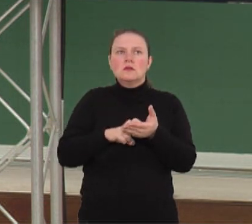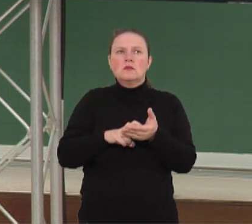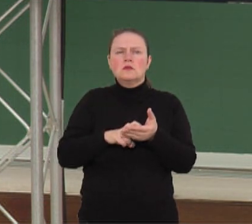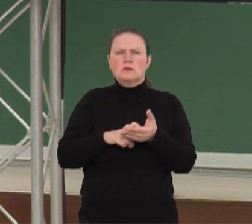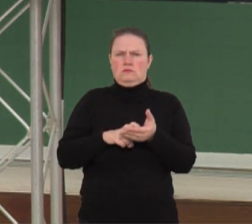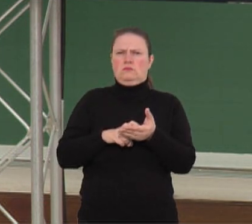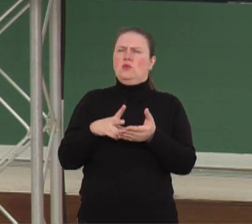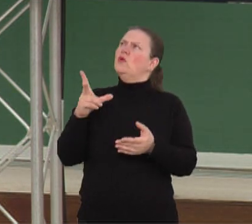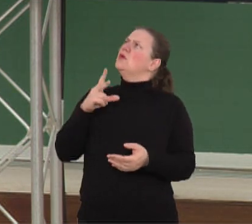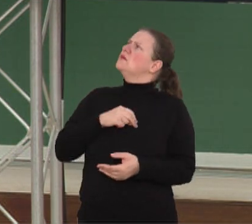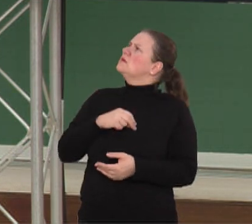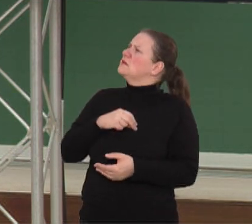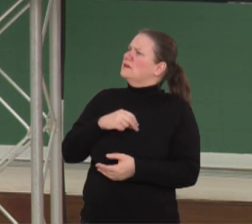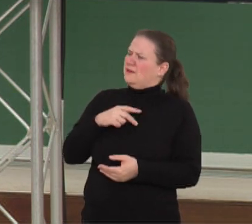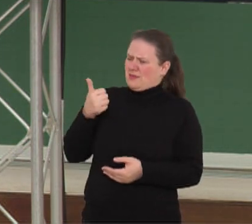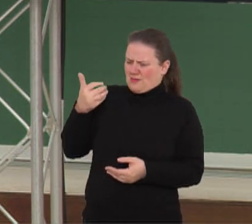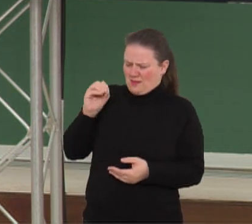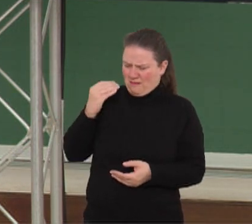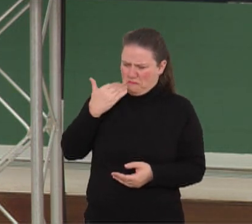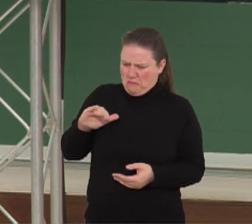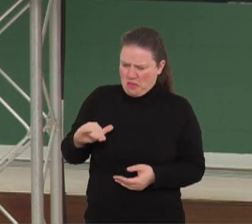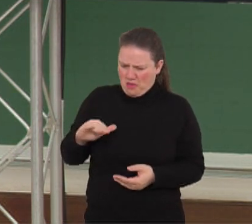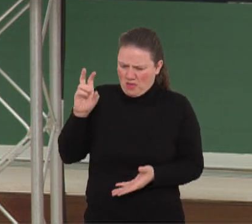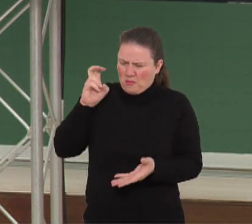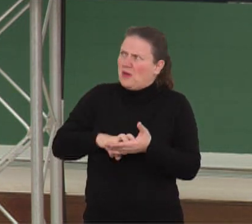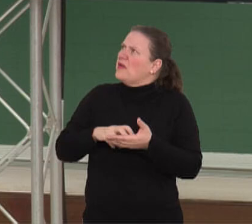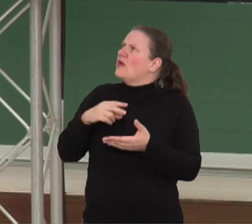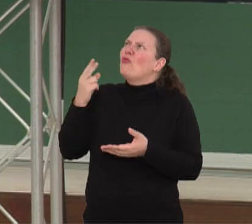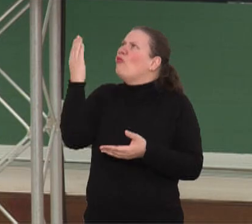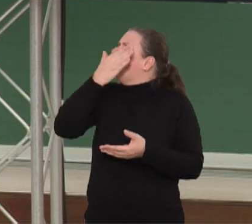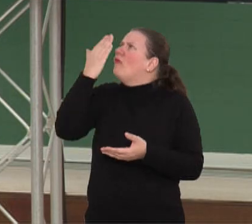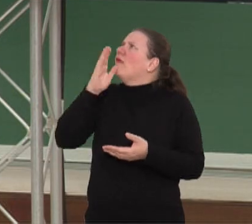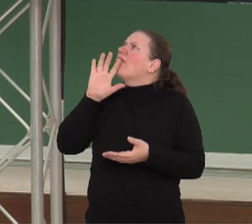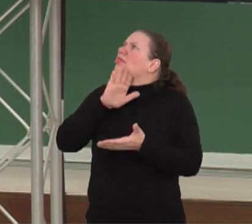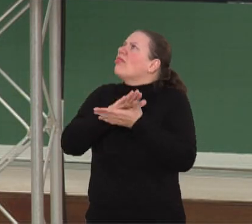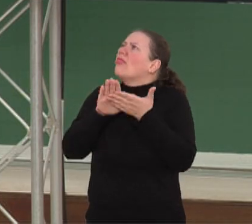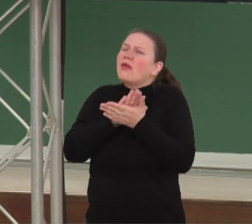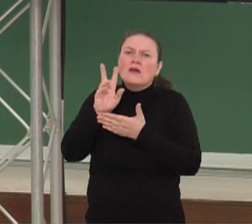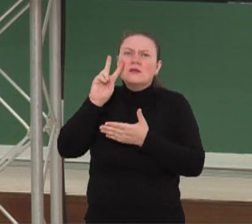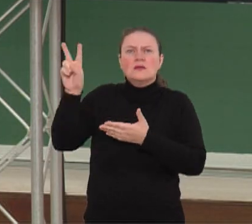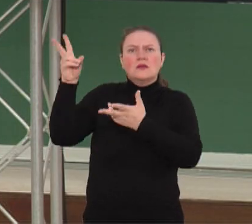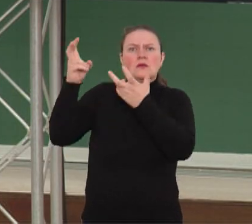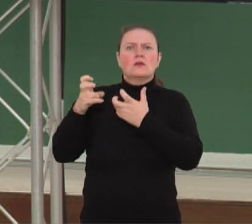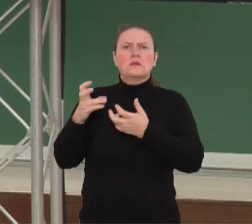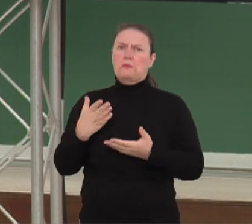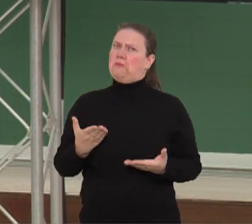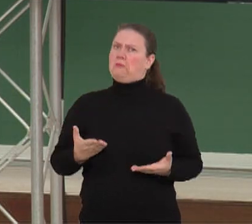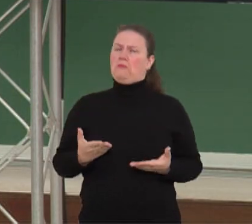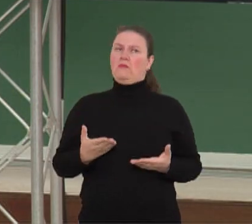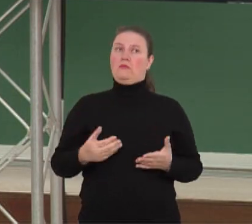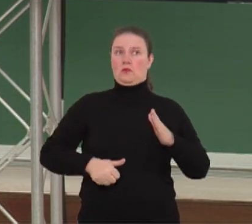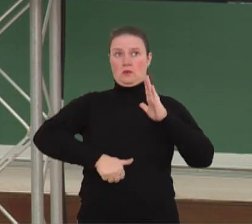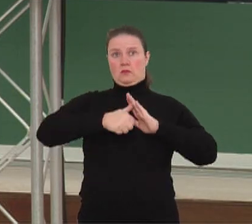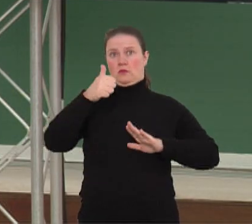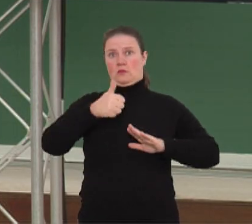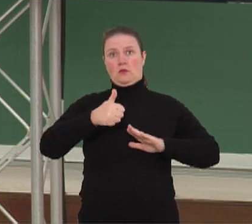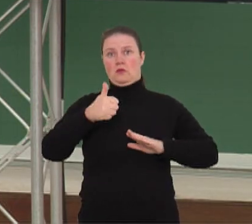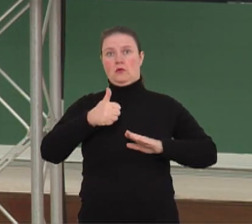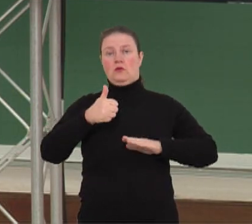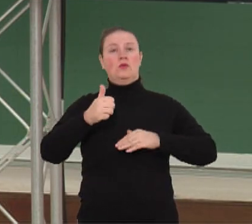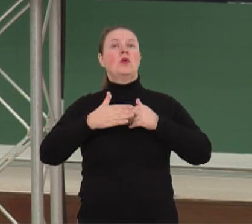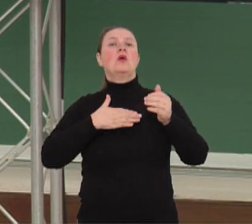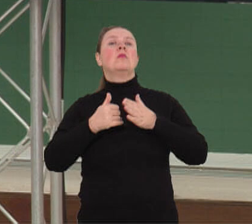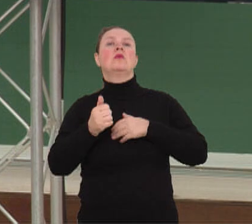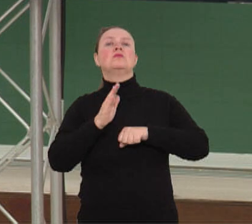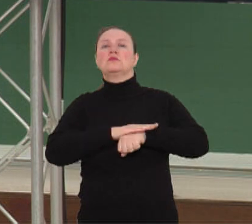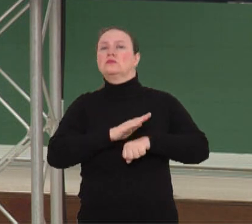Nossa, professor, mas 10h30 da manhã, eu não vou enxergar isso. Primeiro passo, ele não considera como está o tempo no dia.